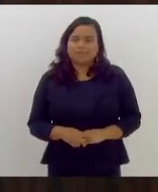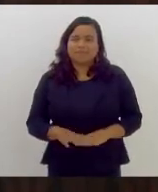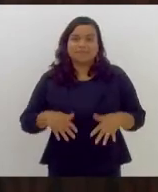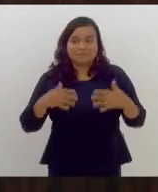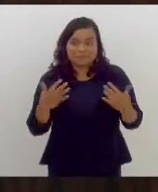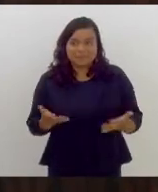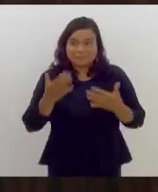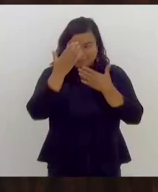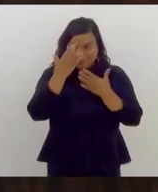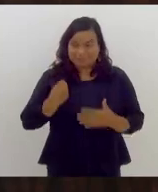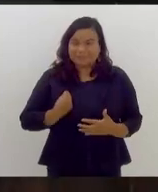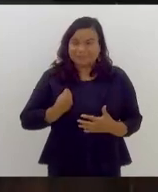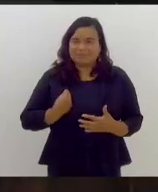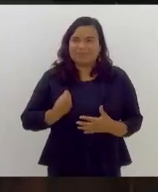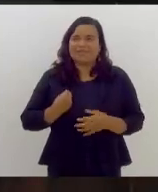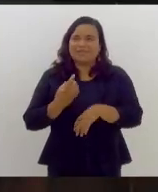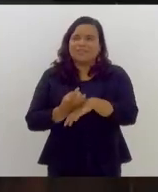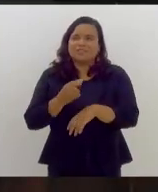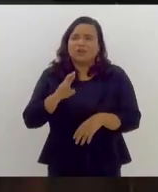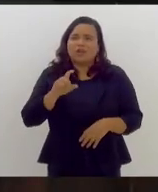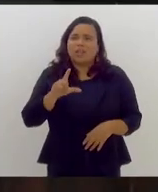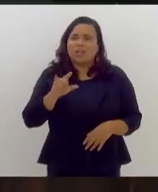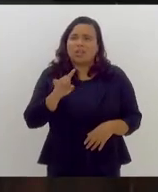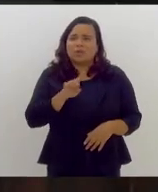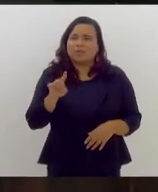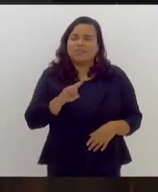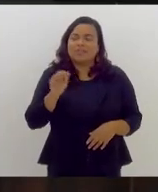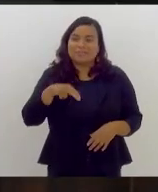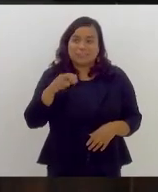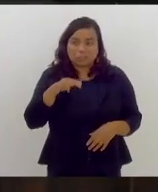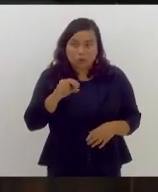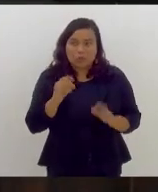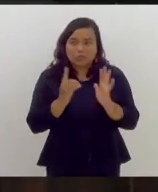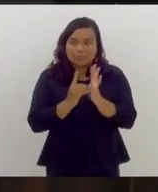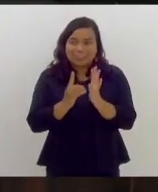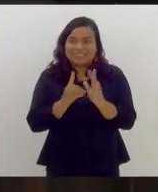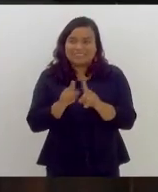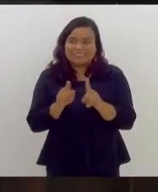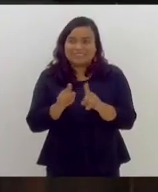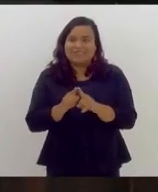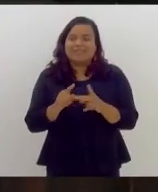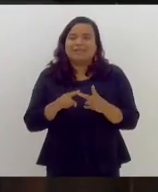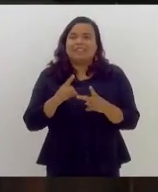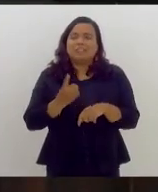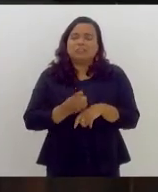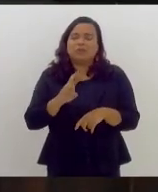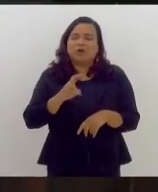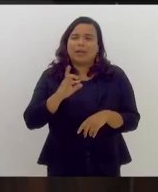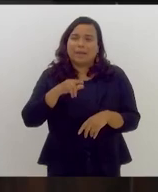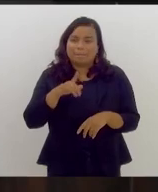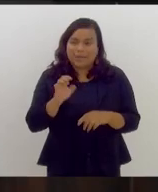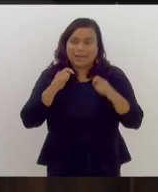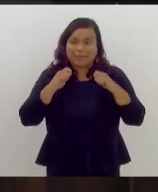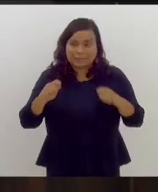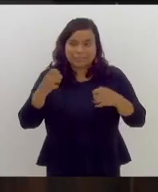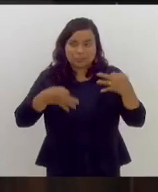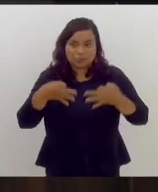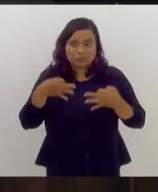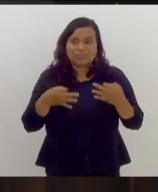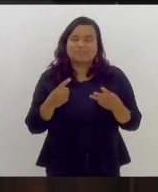Agradecer a presença do Dr. Luiz Antônio, DGAF do Detran, doutora Camille, assessoria jurídica.